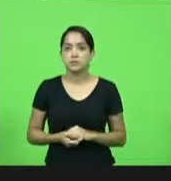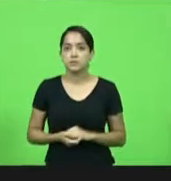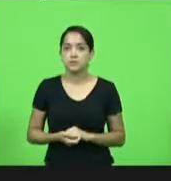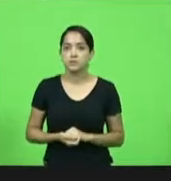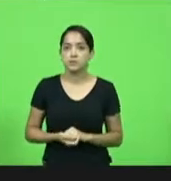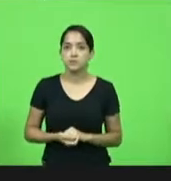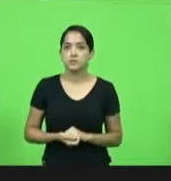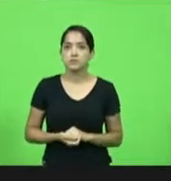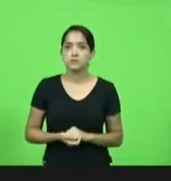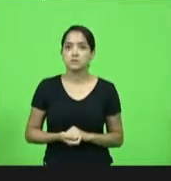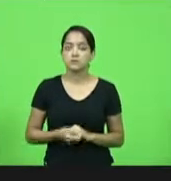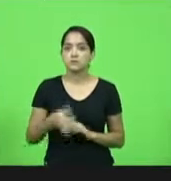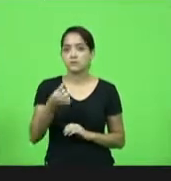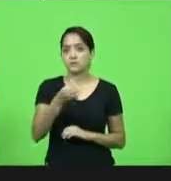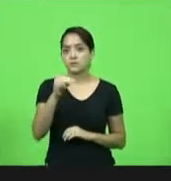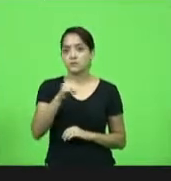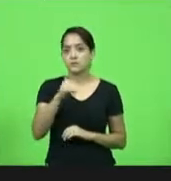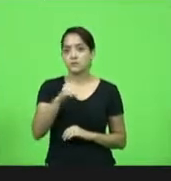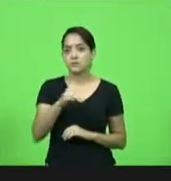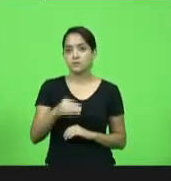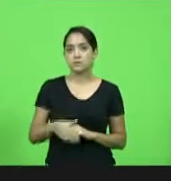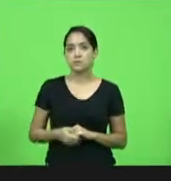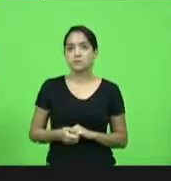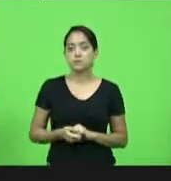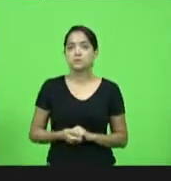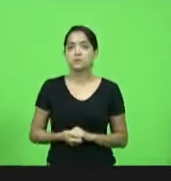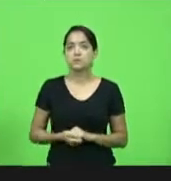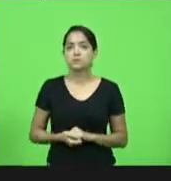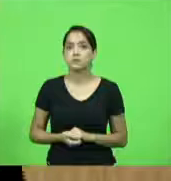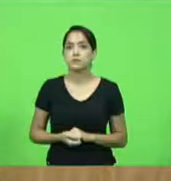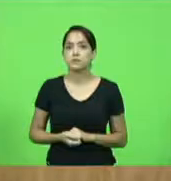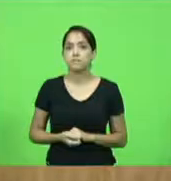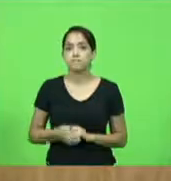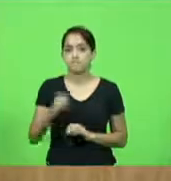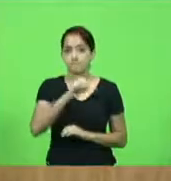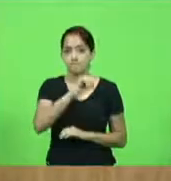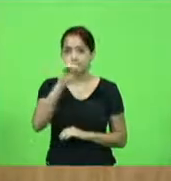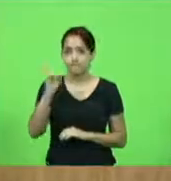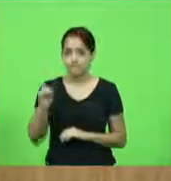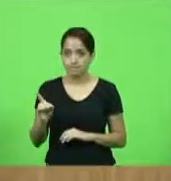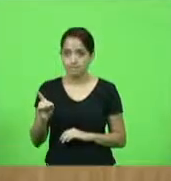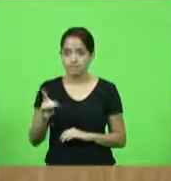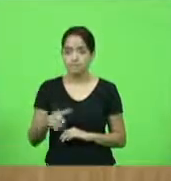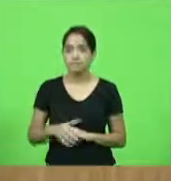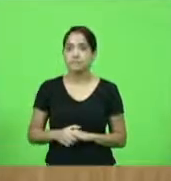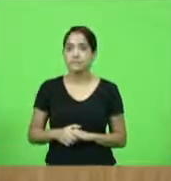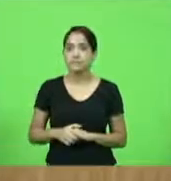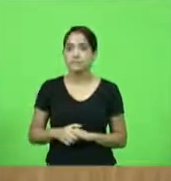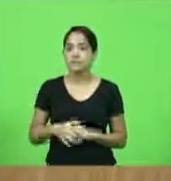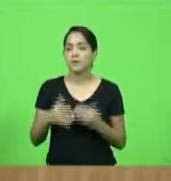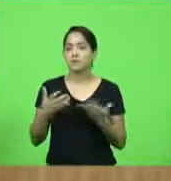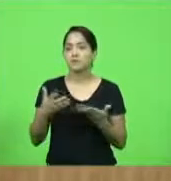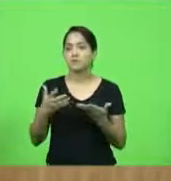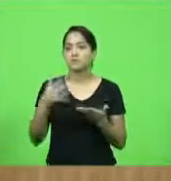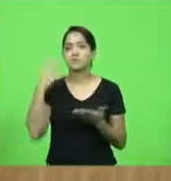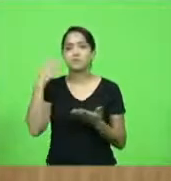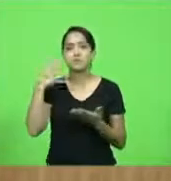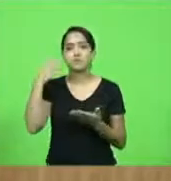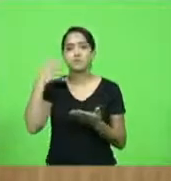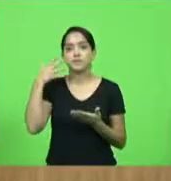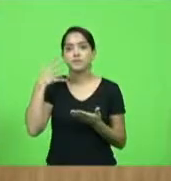Por 6 minutos. Bom dia a todas e a todos. eu queria fazer uma manifestação